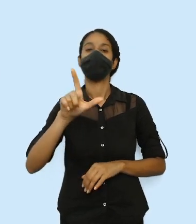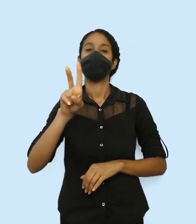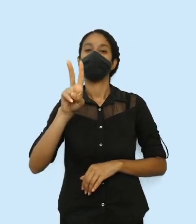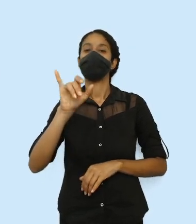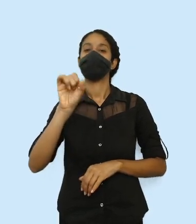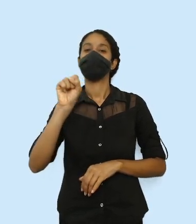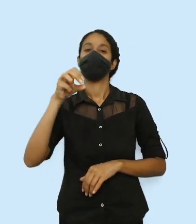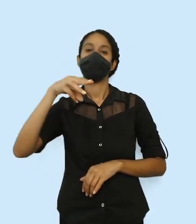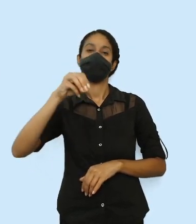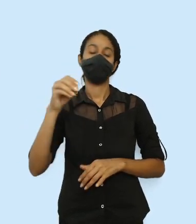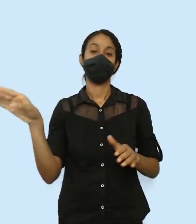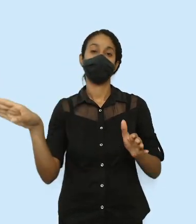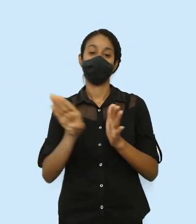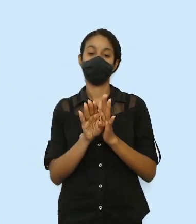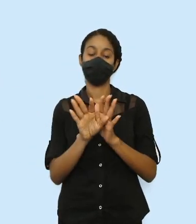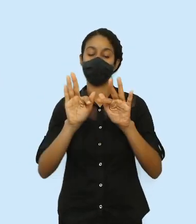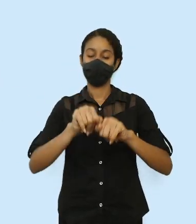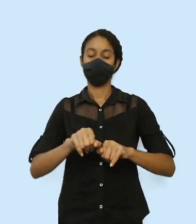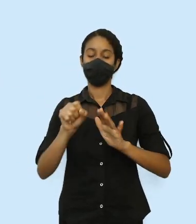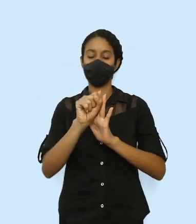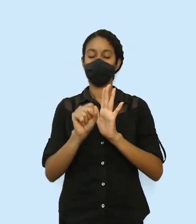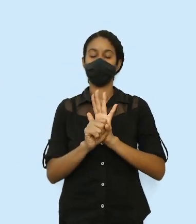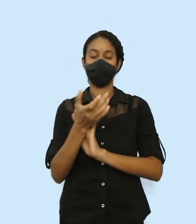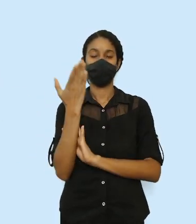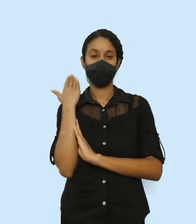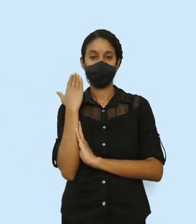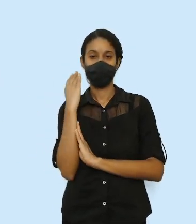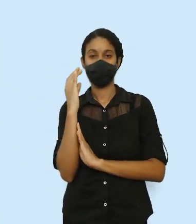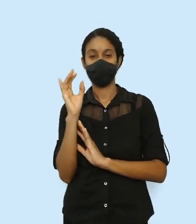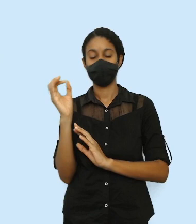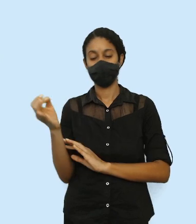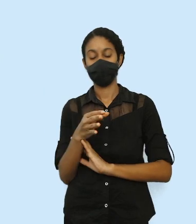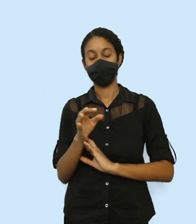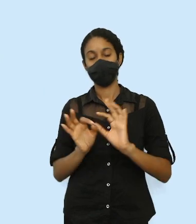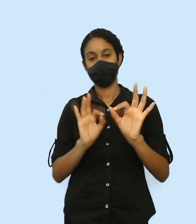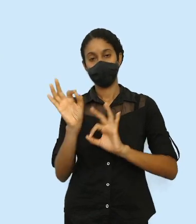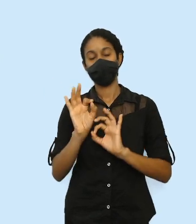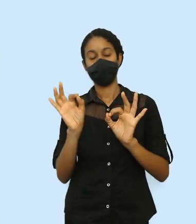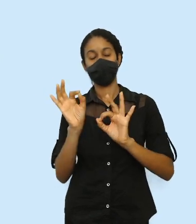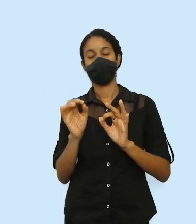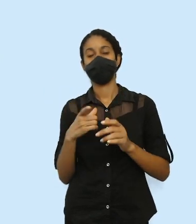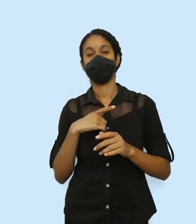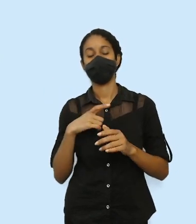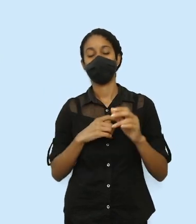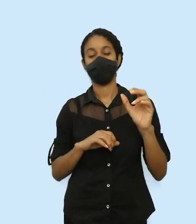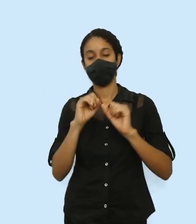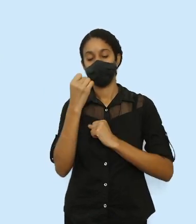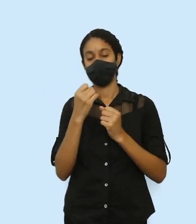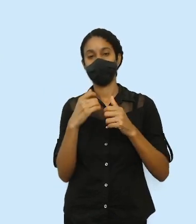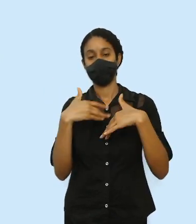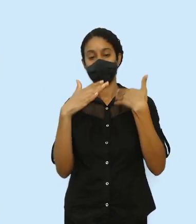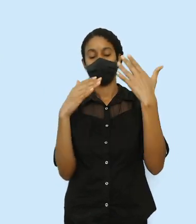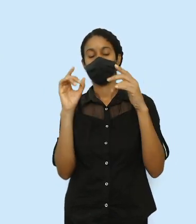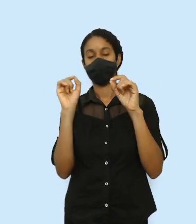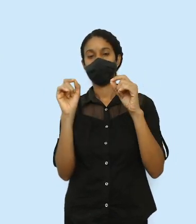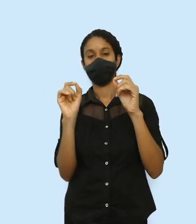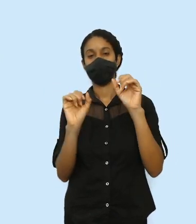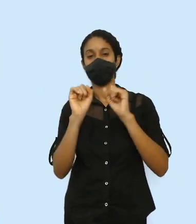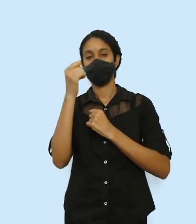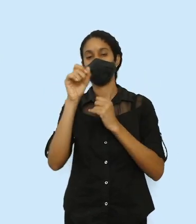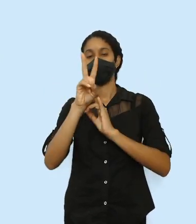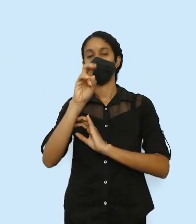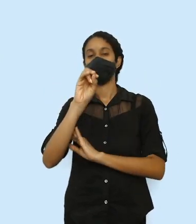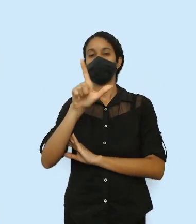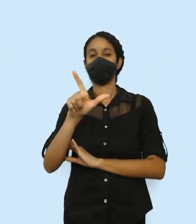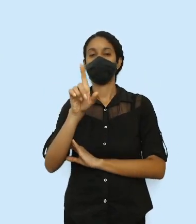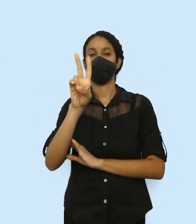século passado, com um novo modelo de organizar e gerenciar a produção industrial. Ele foi desenvolvido na fábrica da Volvo